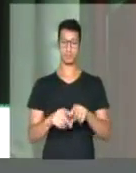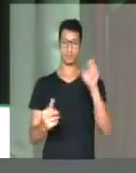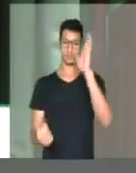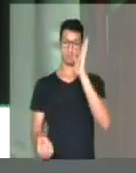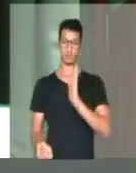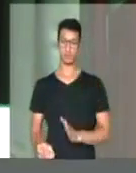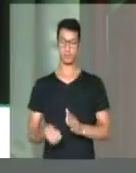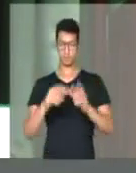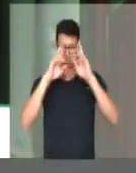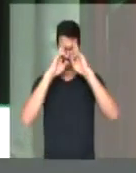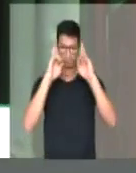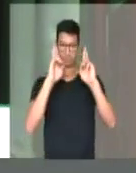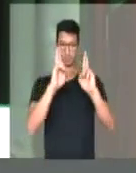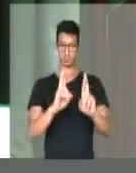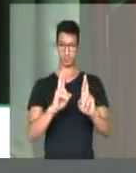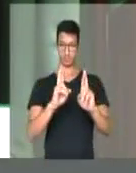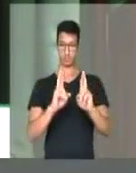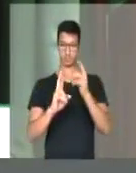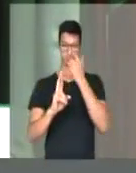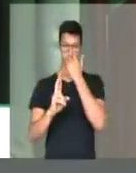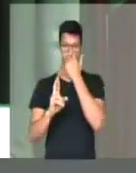Brasil, respeitada